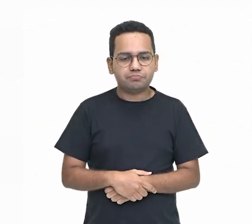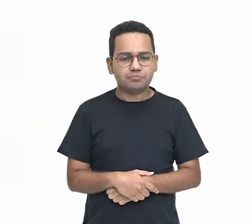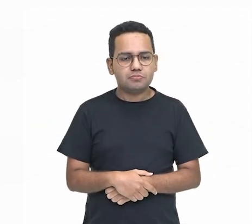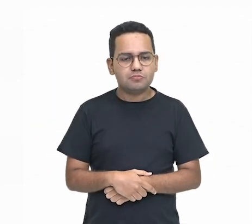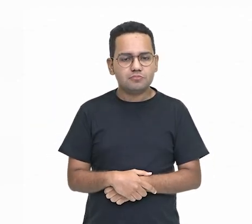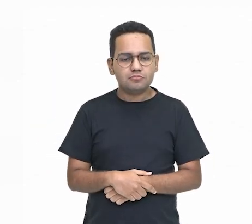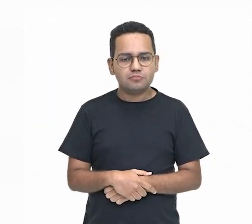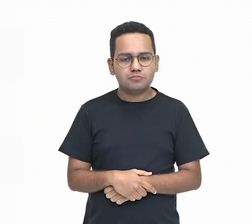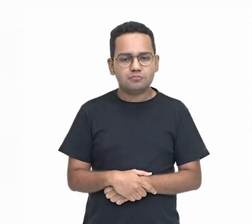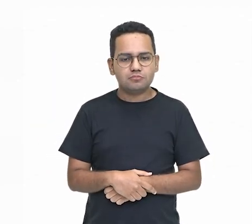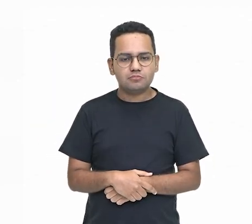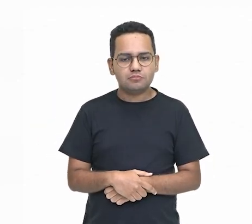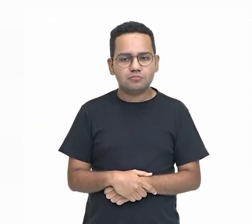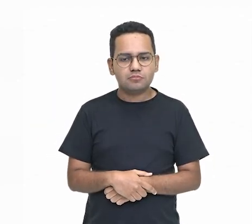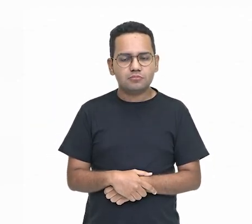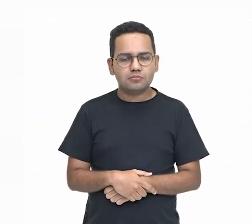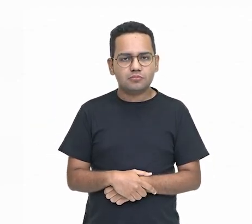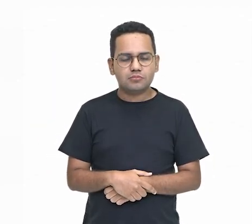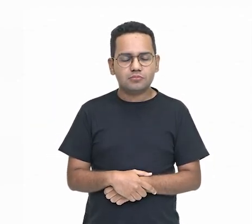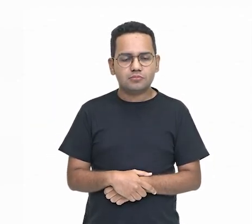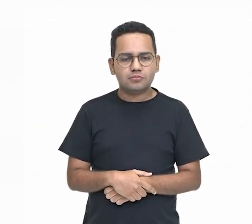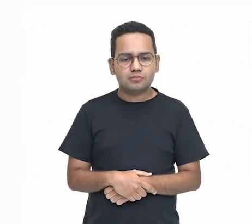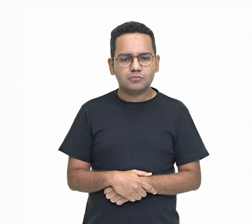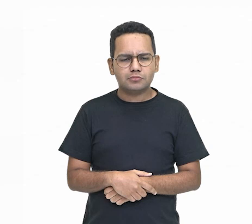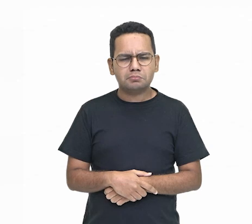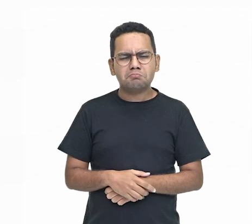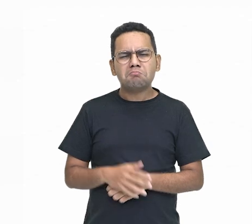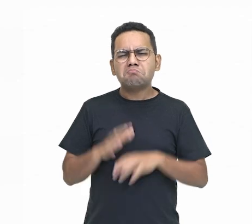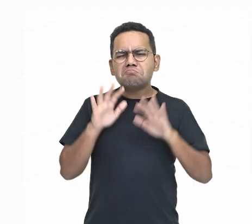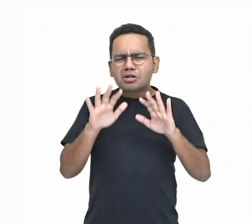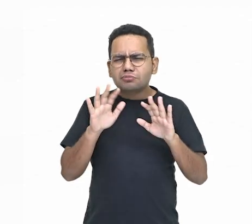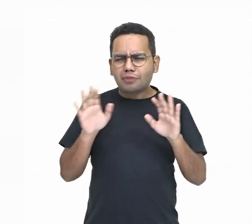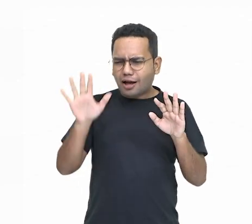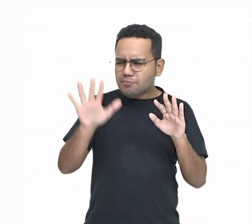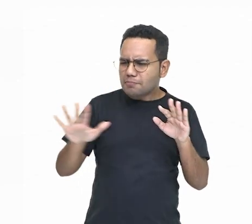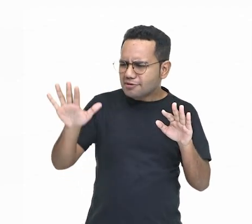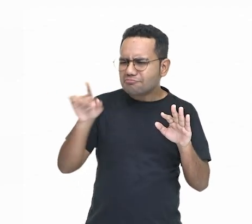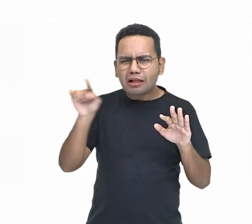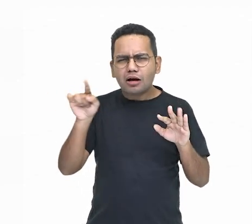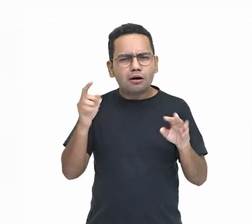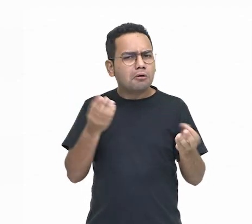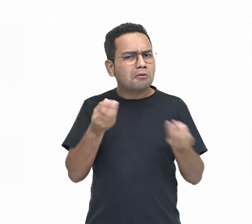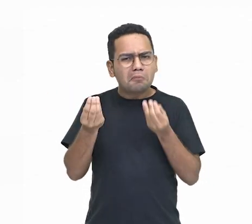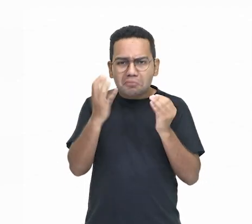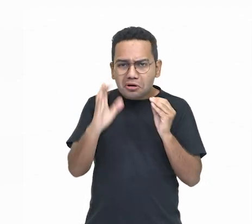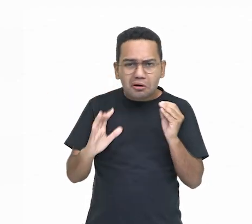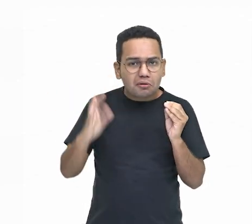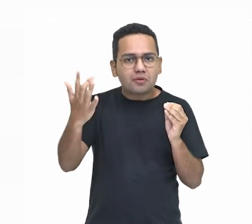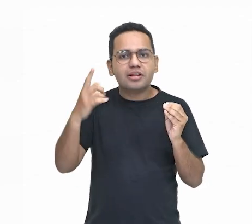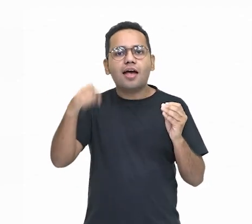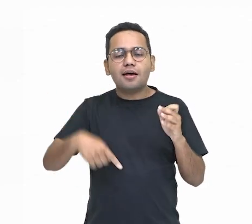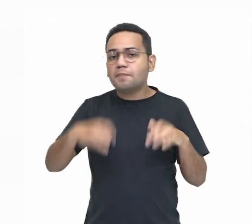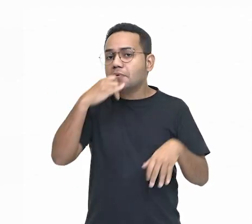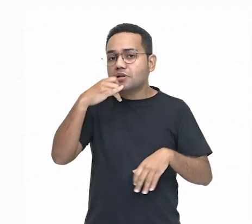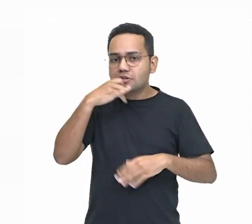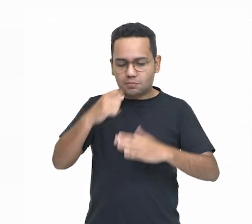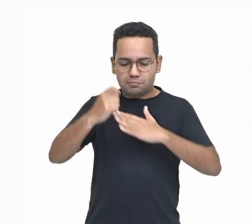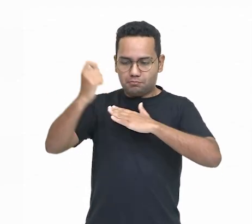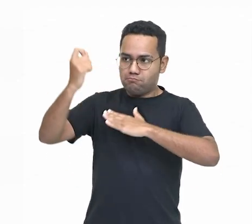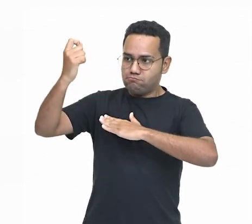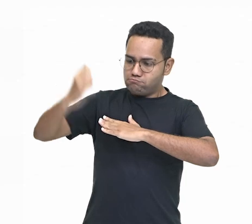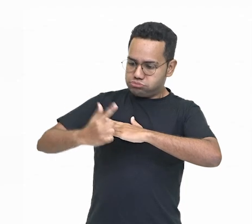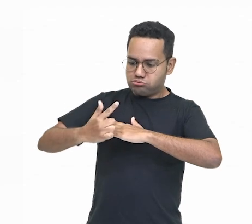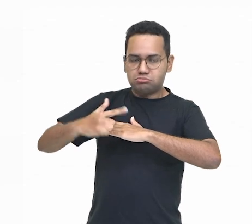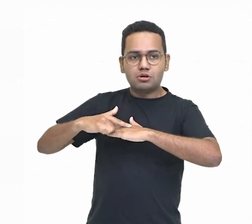ser percebida por nós sob a forma de luz e de calor, como você pode